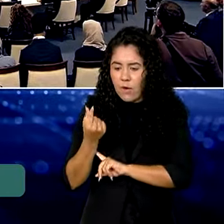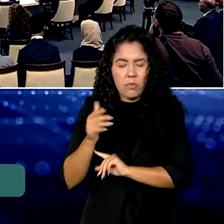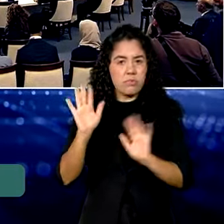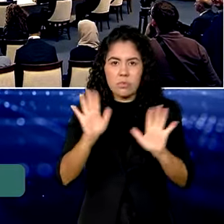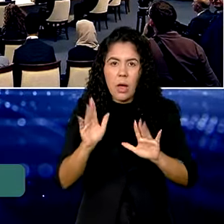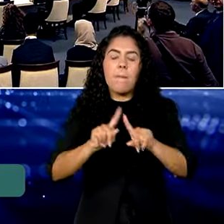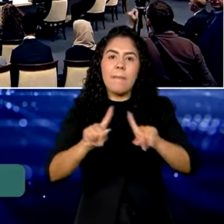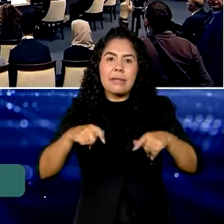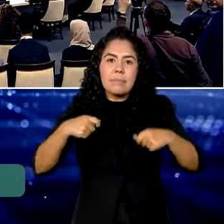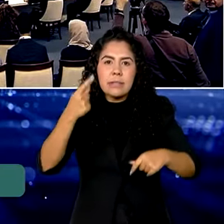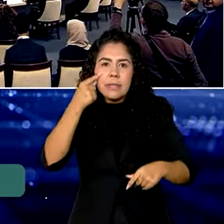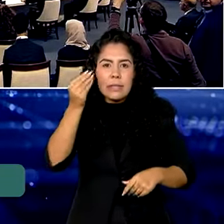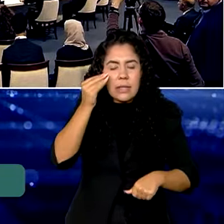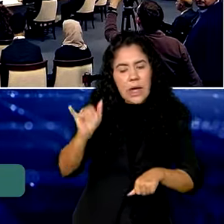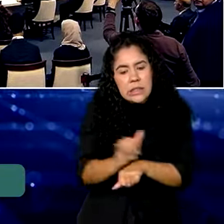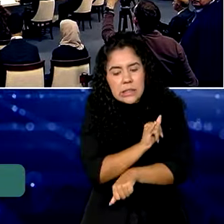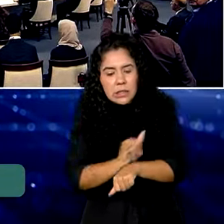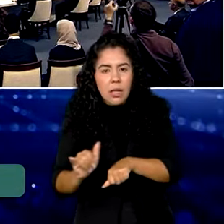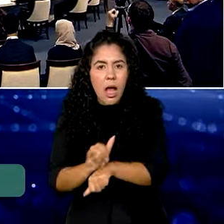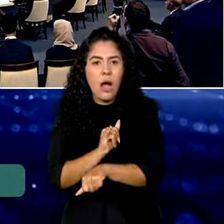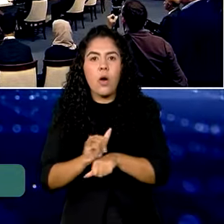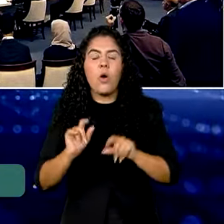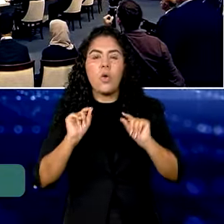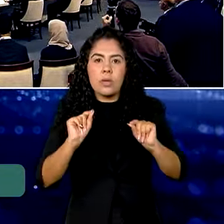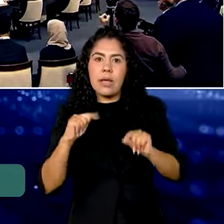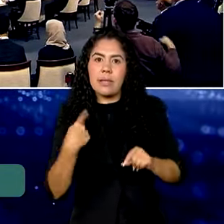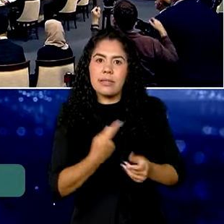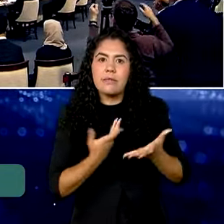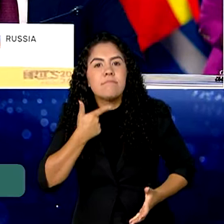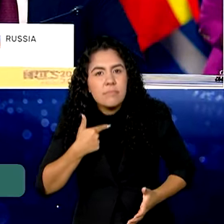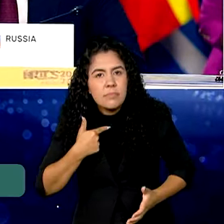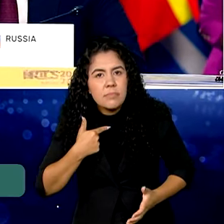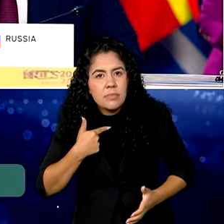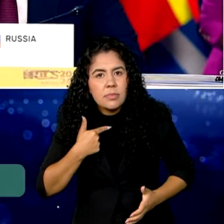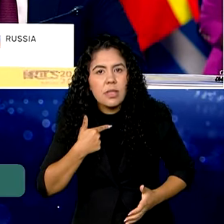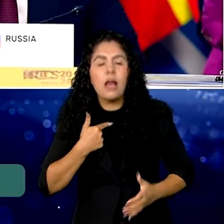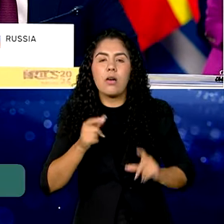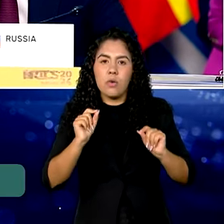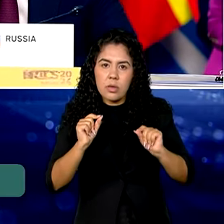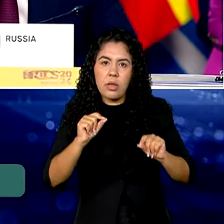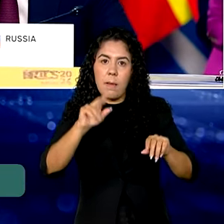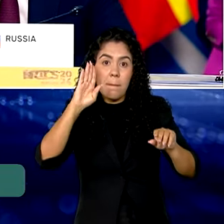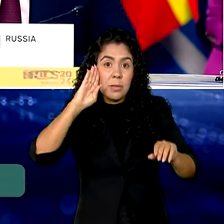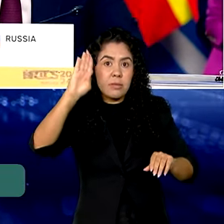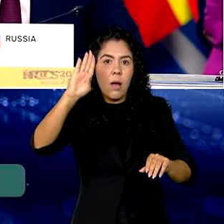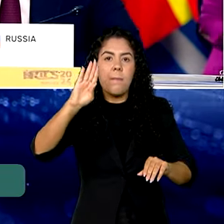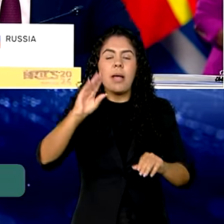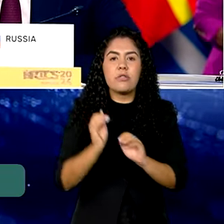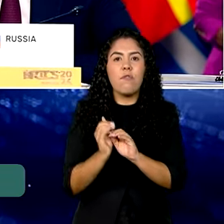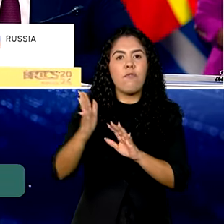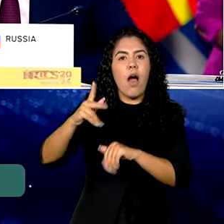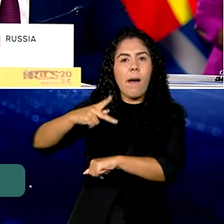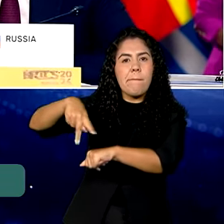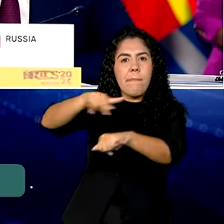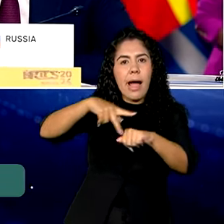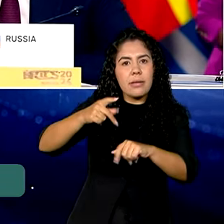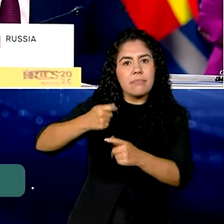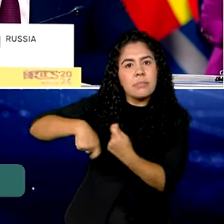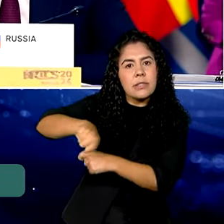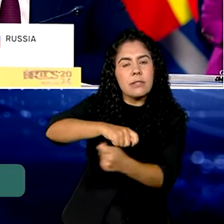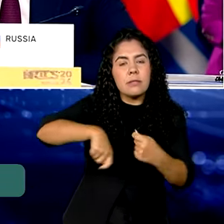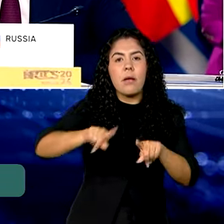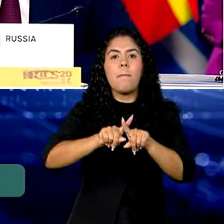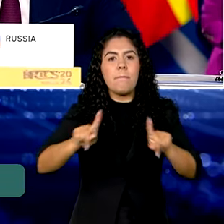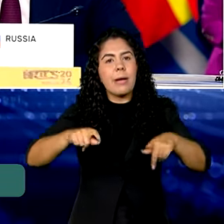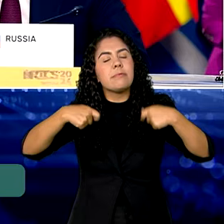trabalhar para que a ordem multipolar que almejamos se reflita no financeiro internacional essa discussão precisa